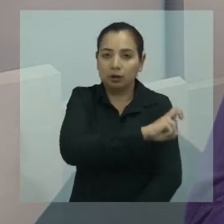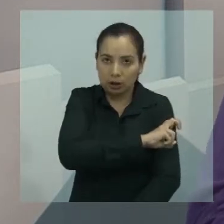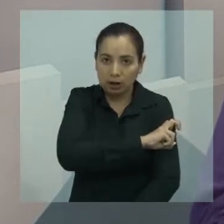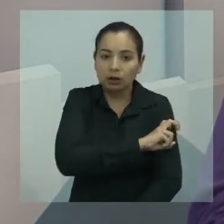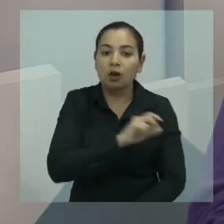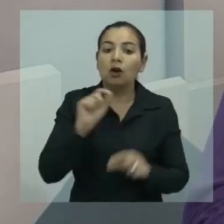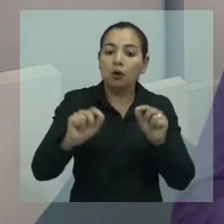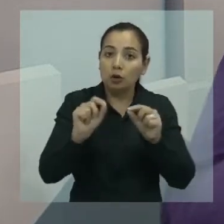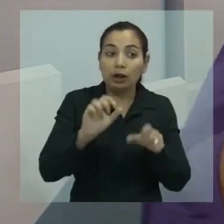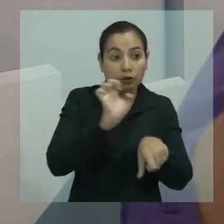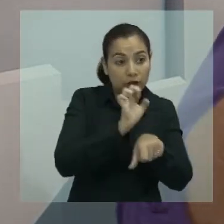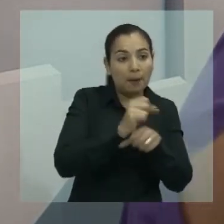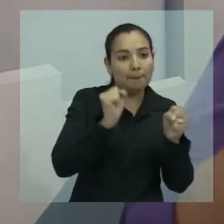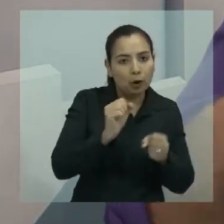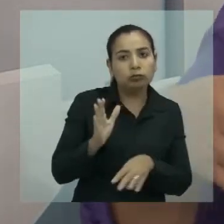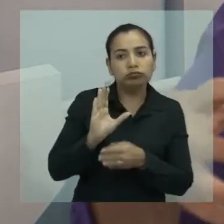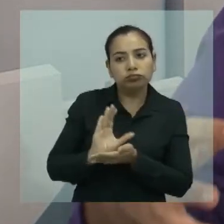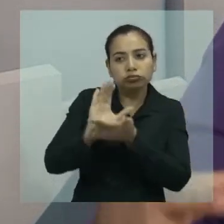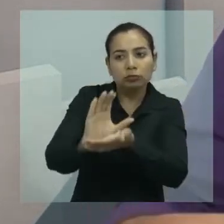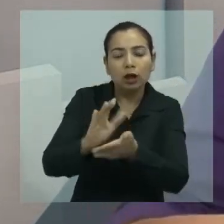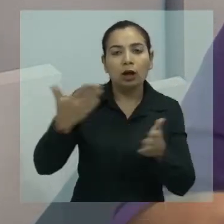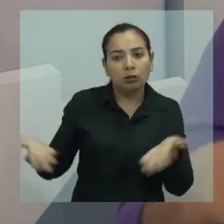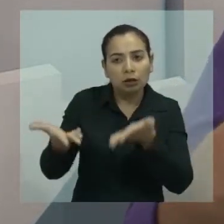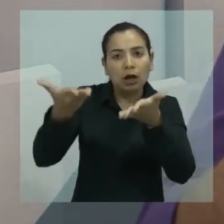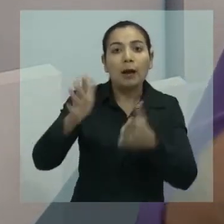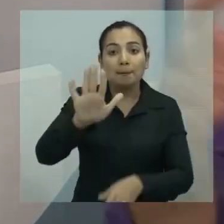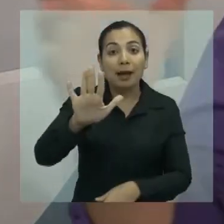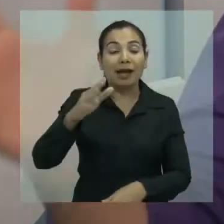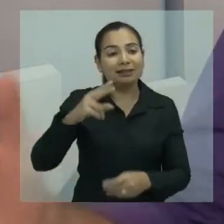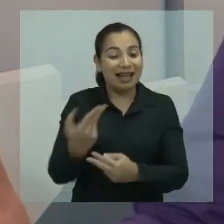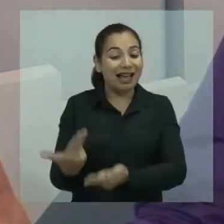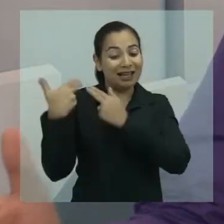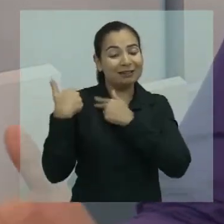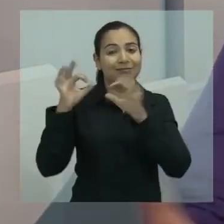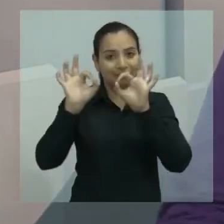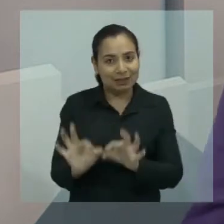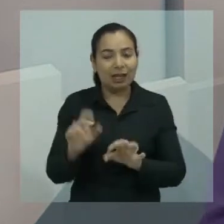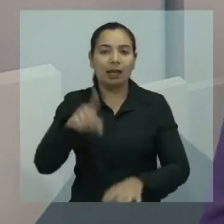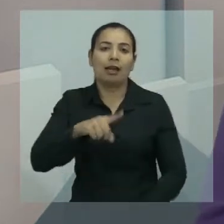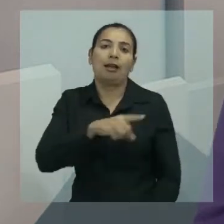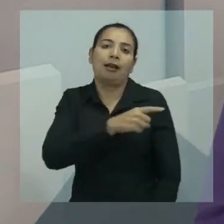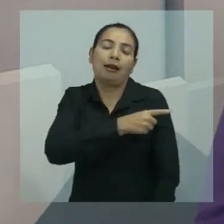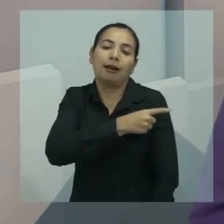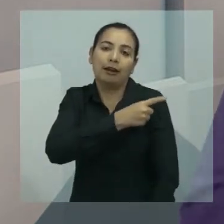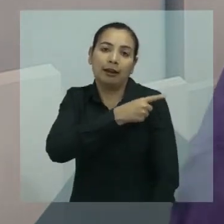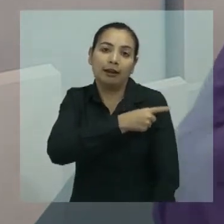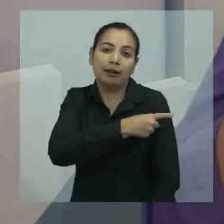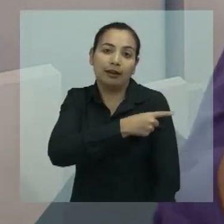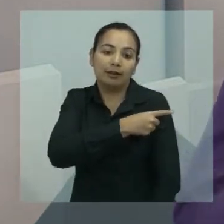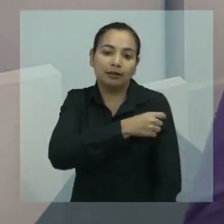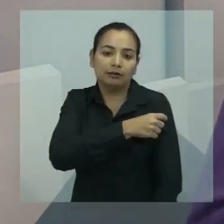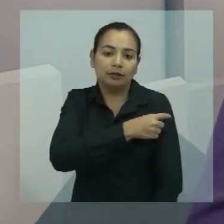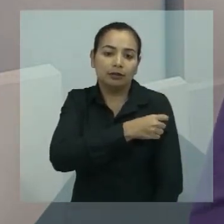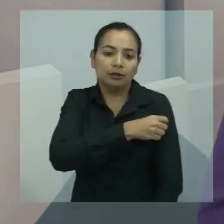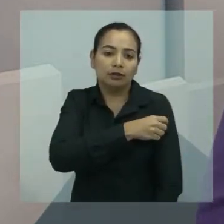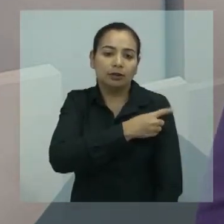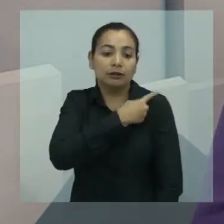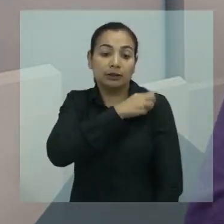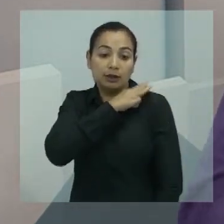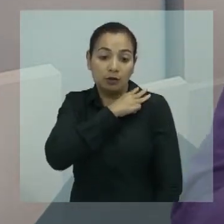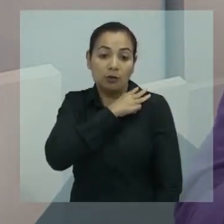os municípios são responsáveis pelo ensino fundamental, o Estado pode, inclusive, colaborar com o ensino fundamental, mas a responsabilidade dele é o